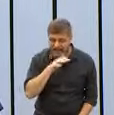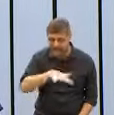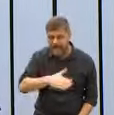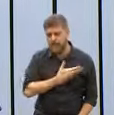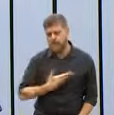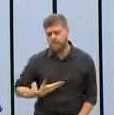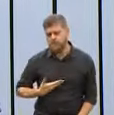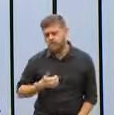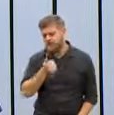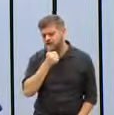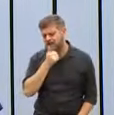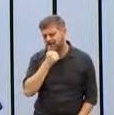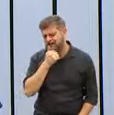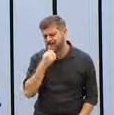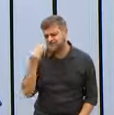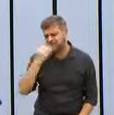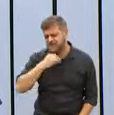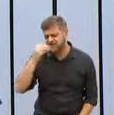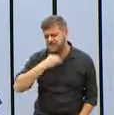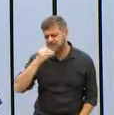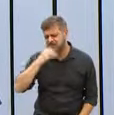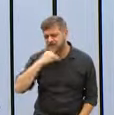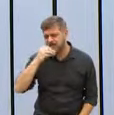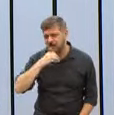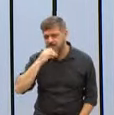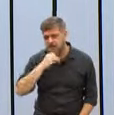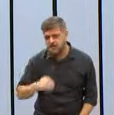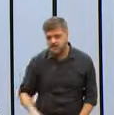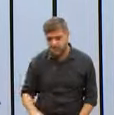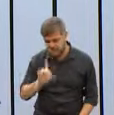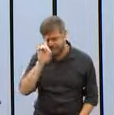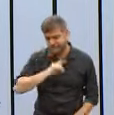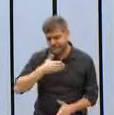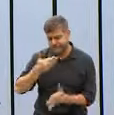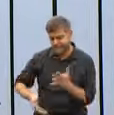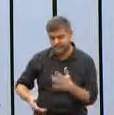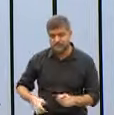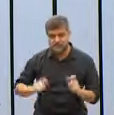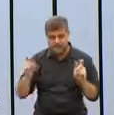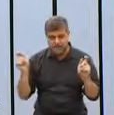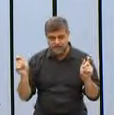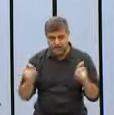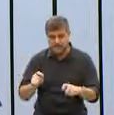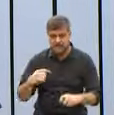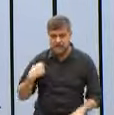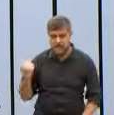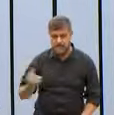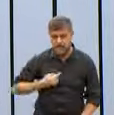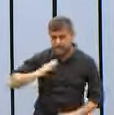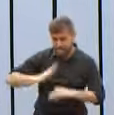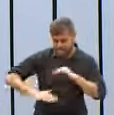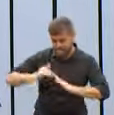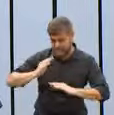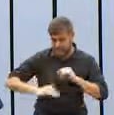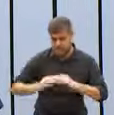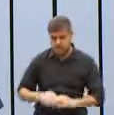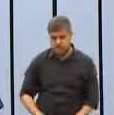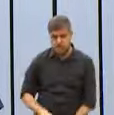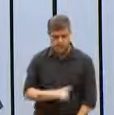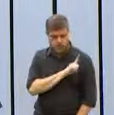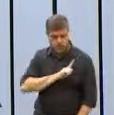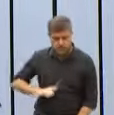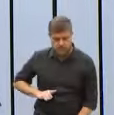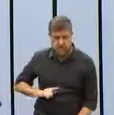em muitas funções, muitas realidades aí que o Estado poderia ser... a situação que